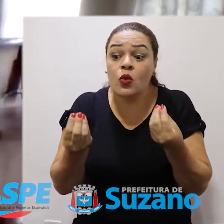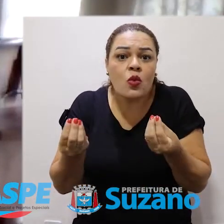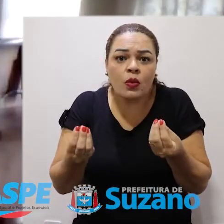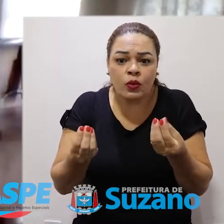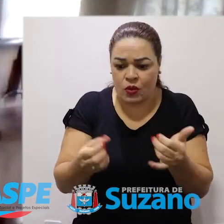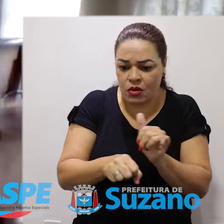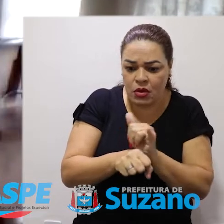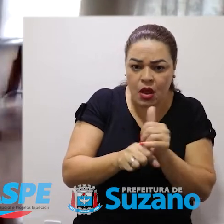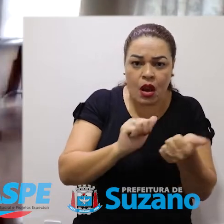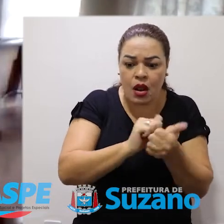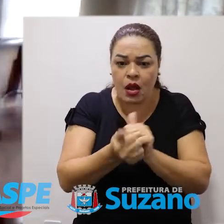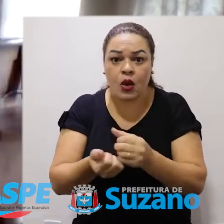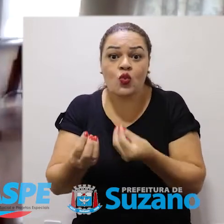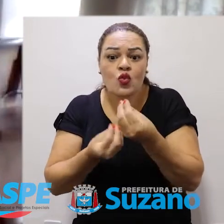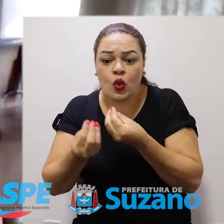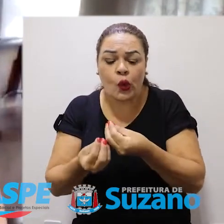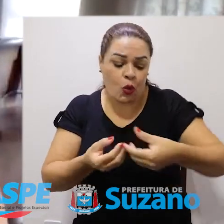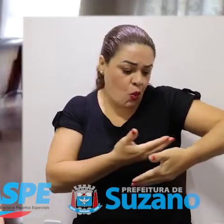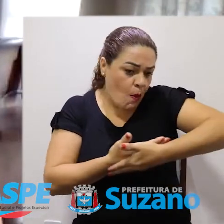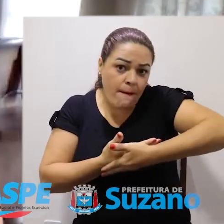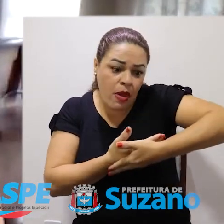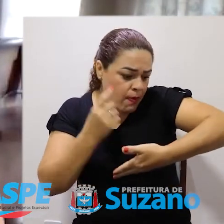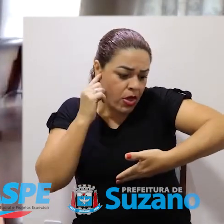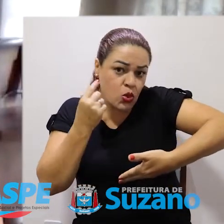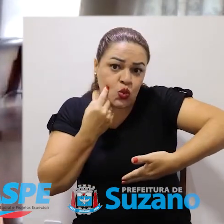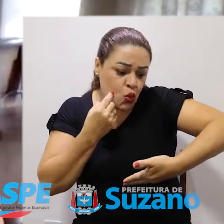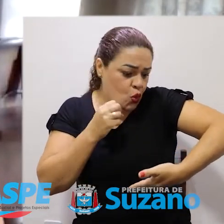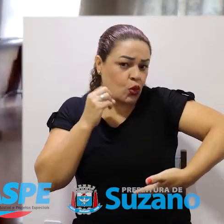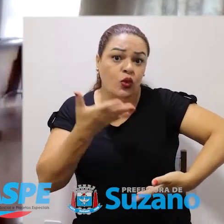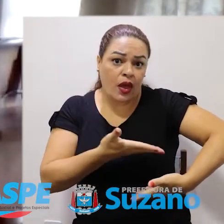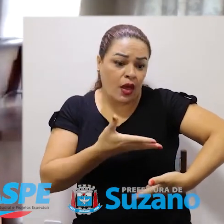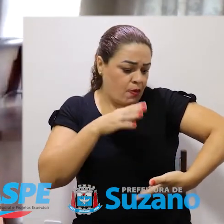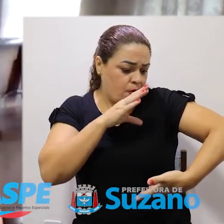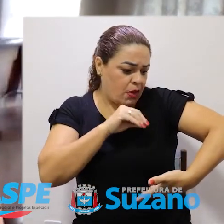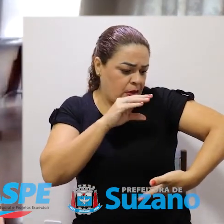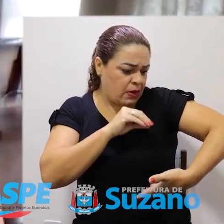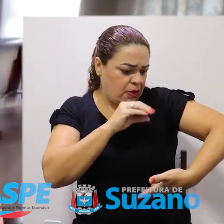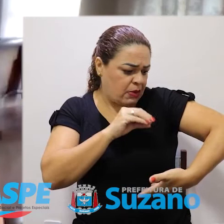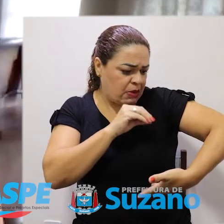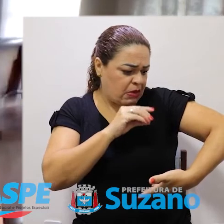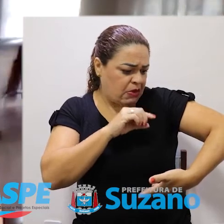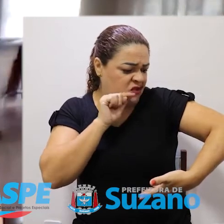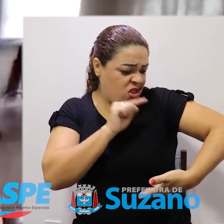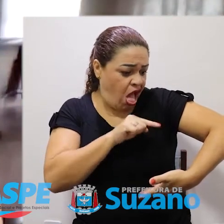né? Para um bebê surdo. Como é que a gente fala para o bebê surdo que ele precisa ouvir?